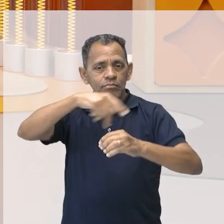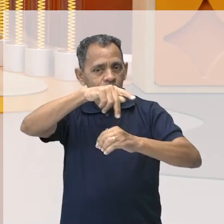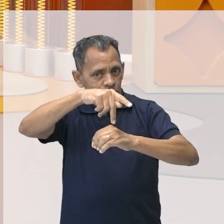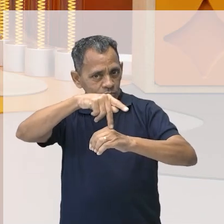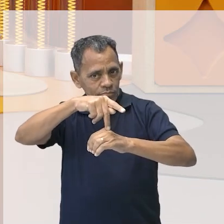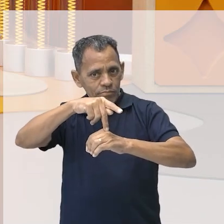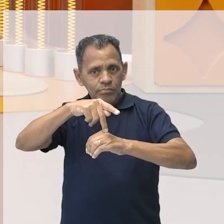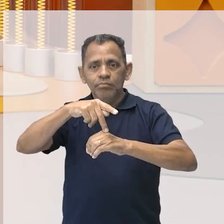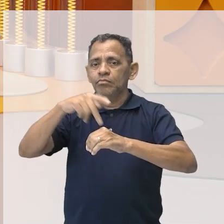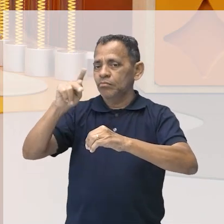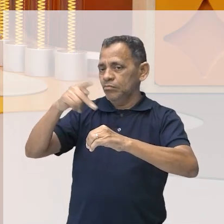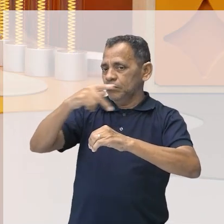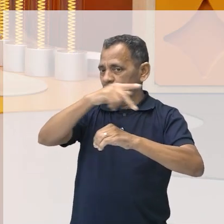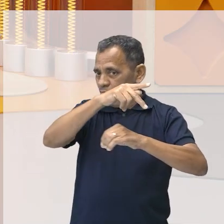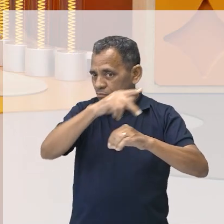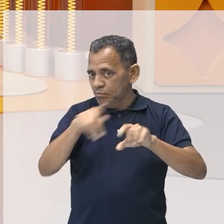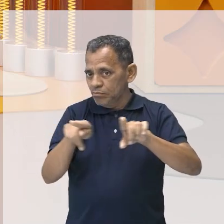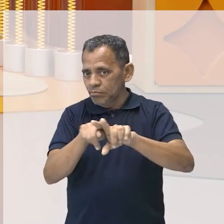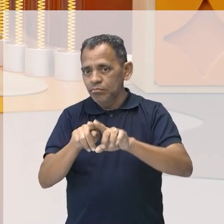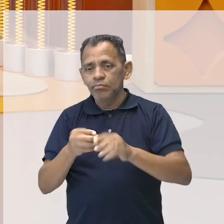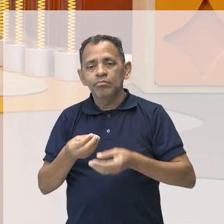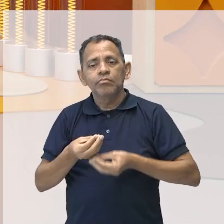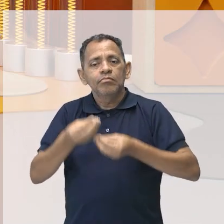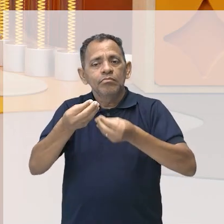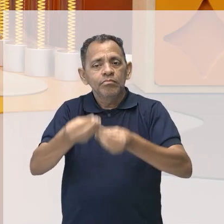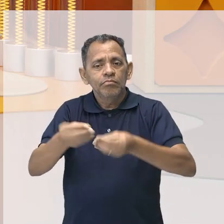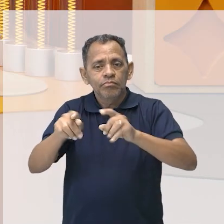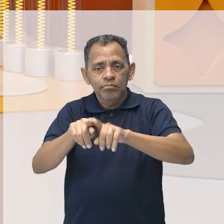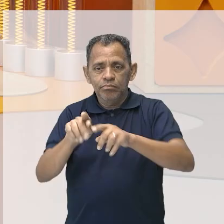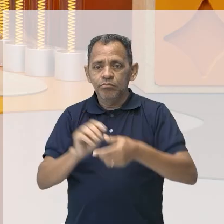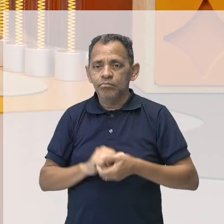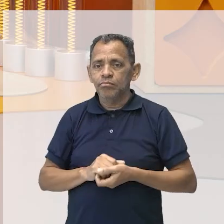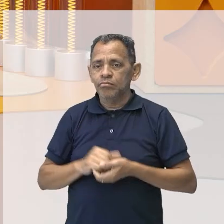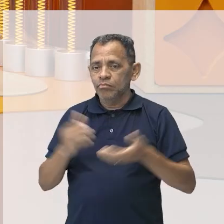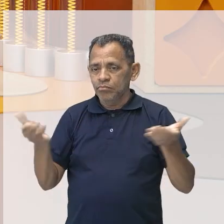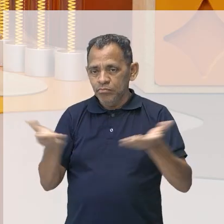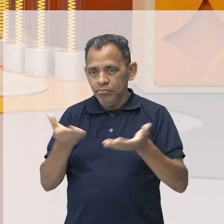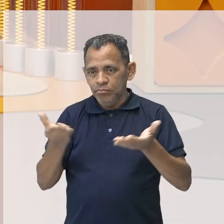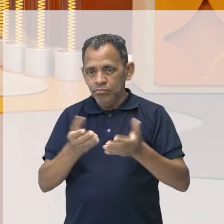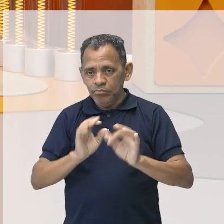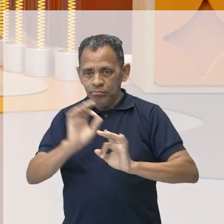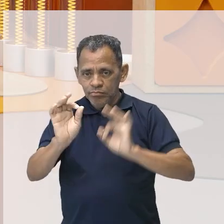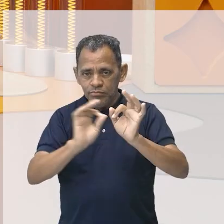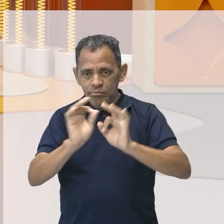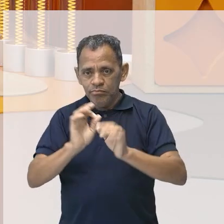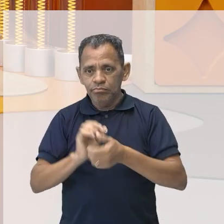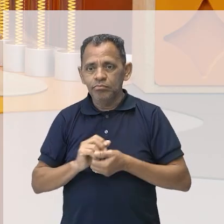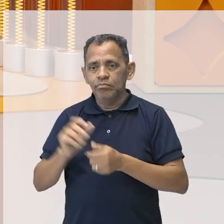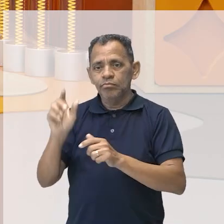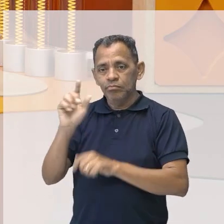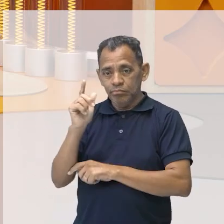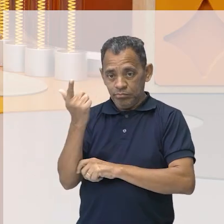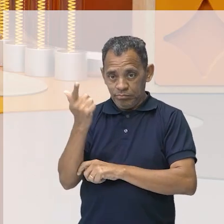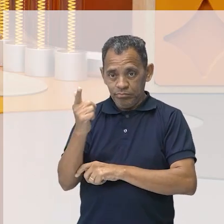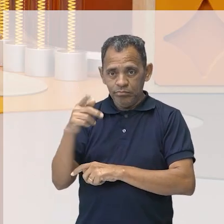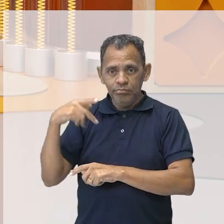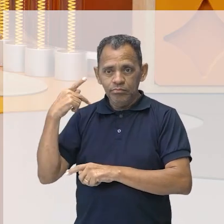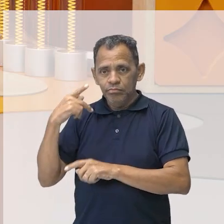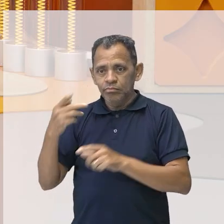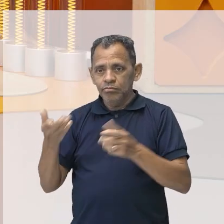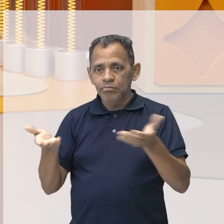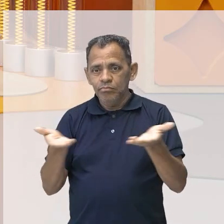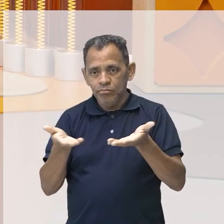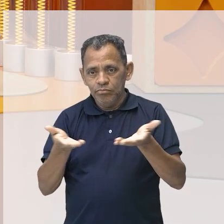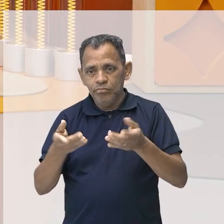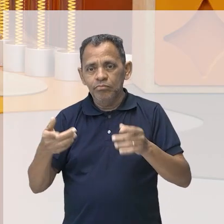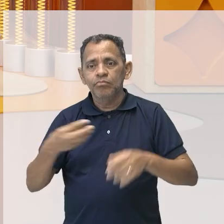isso acabou contribuindo para o quê? Para essa atual configuração geopolítica que vivemos com